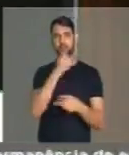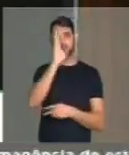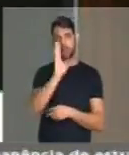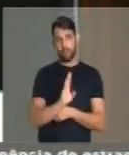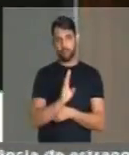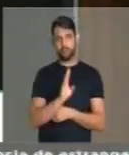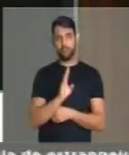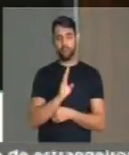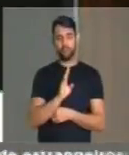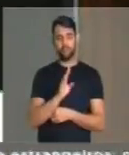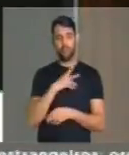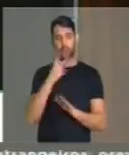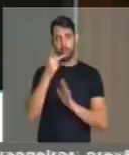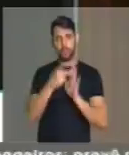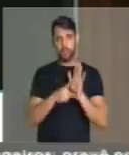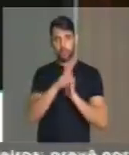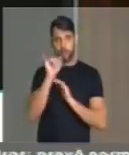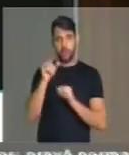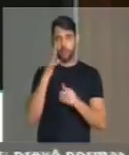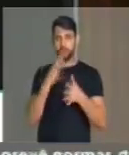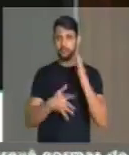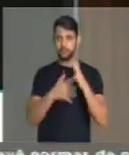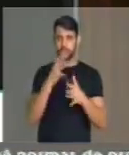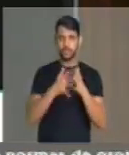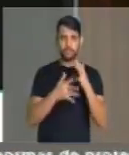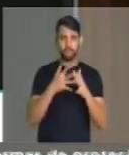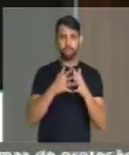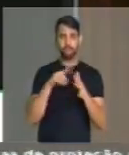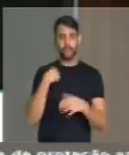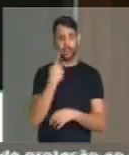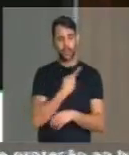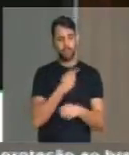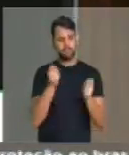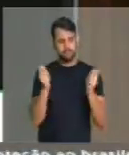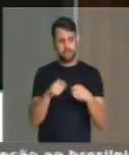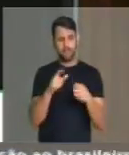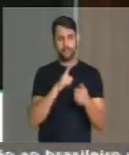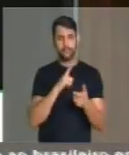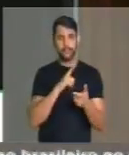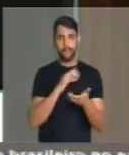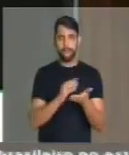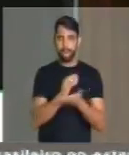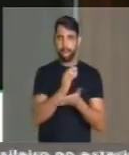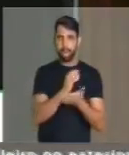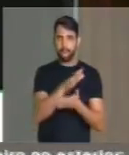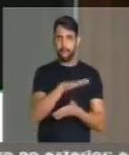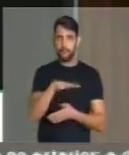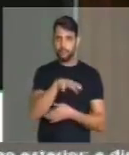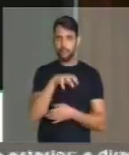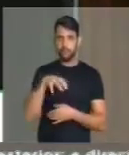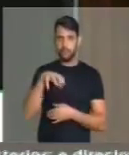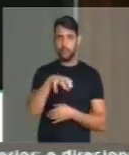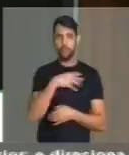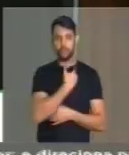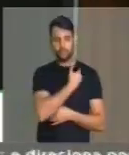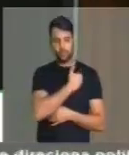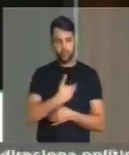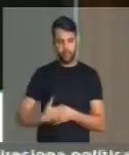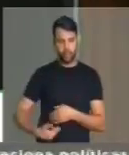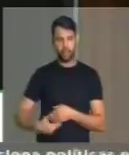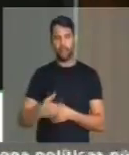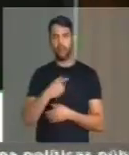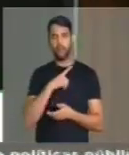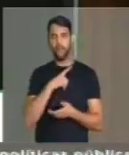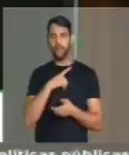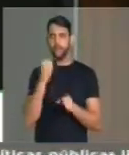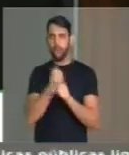país. A PEC que vai impedir que nós possamos ter investimentos públicos